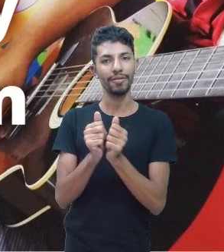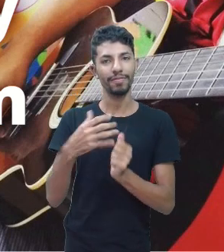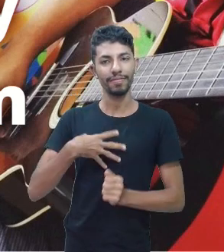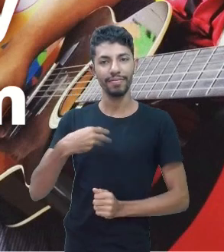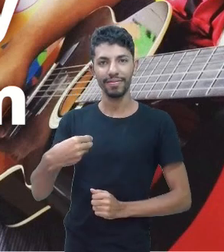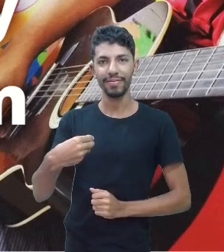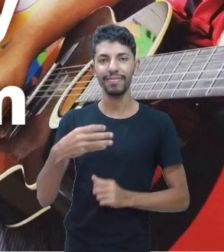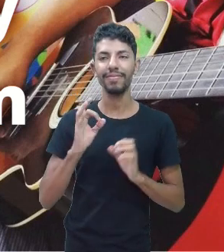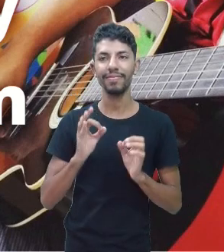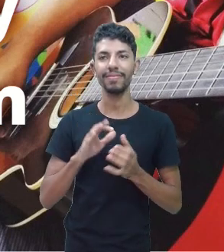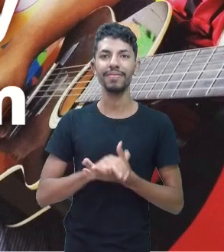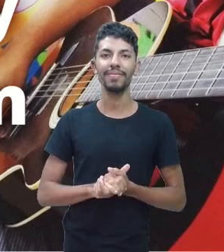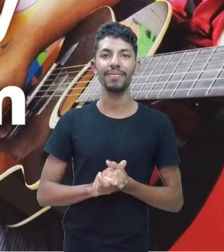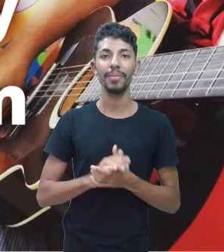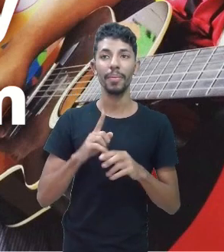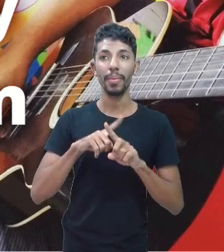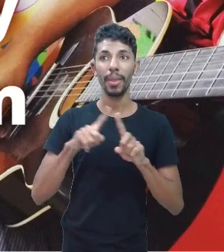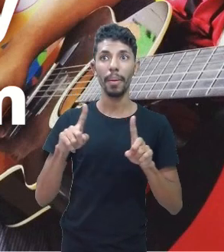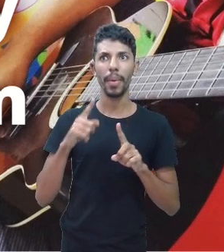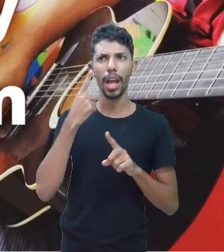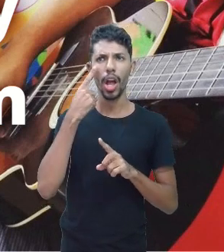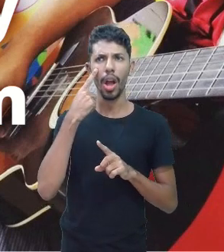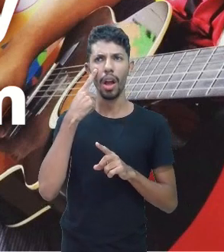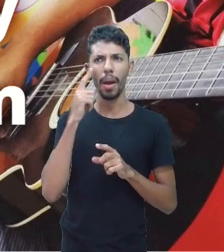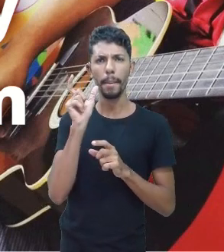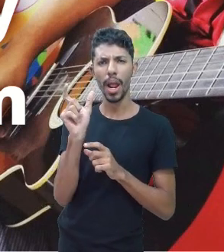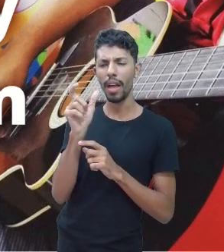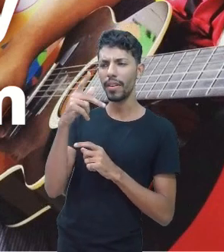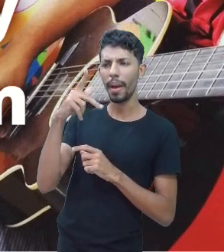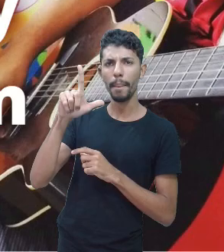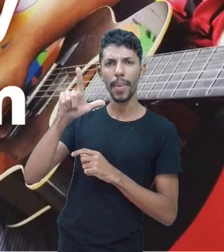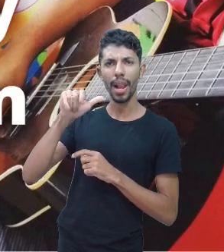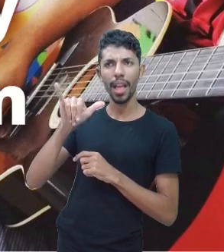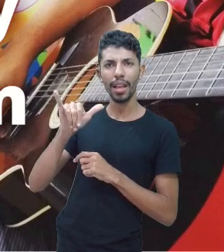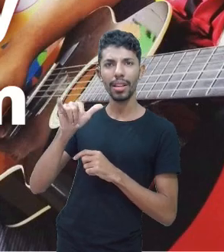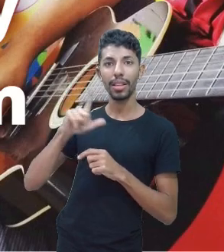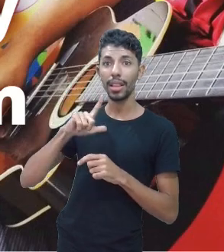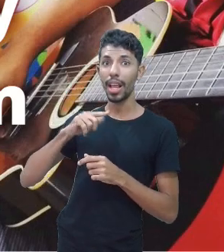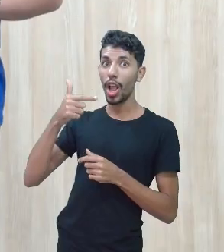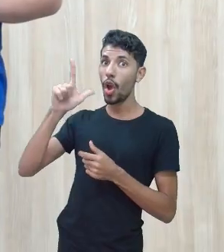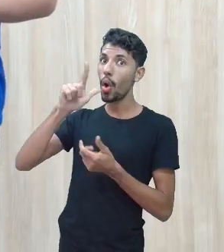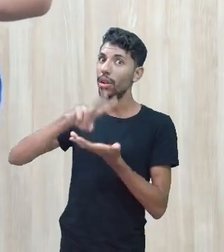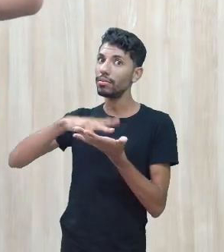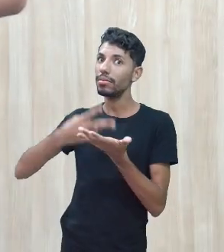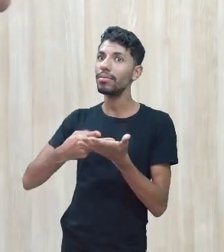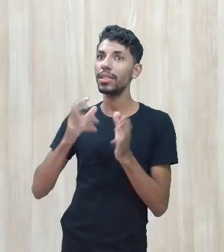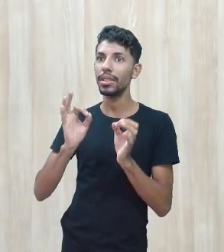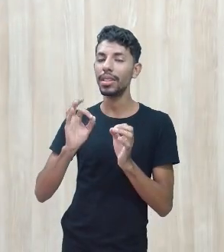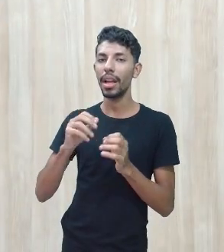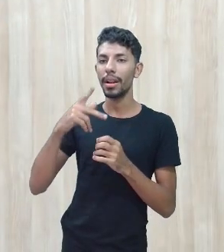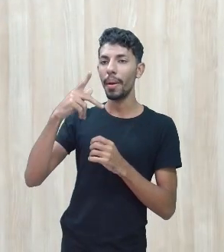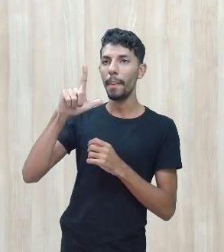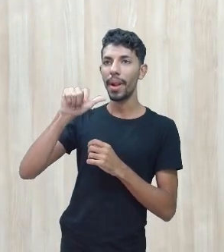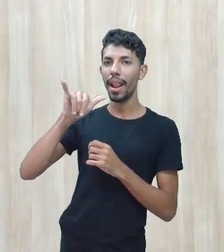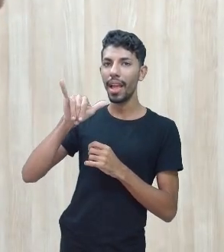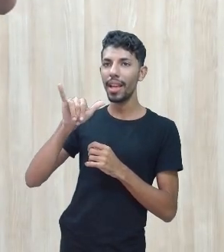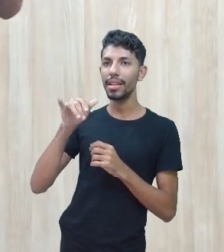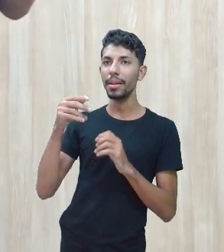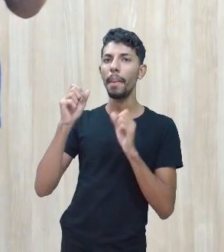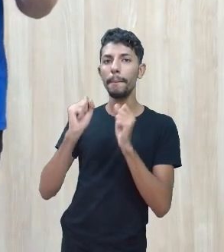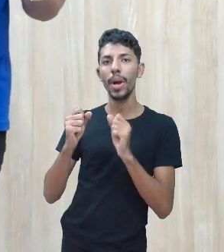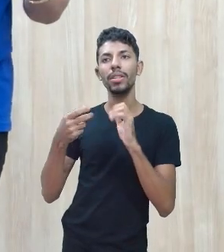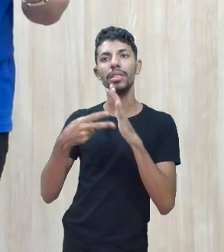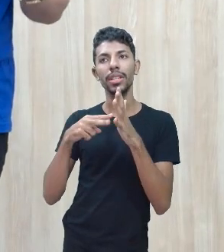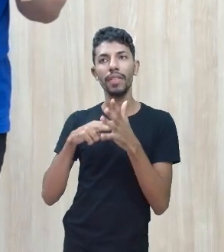filho. Porém, o verbo play tem outras traduções. O verbo play é o verbo brincar,